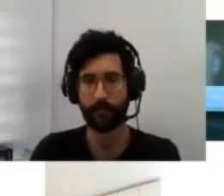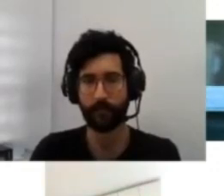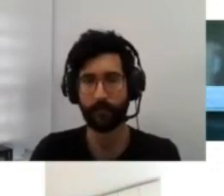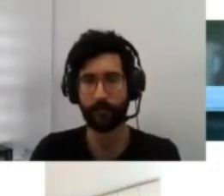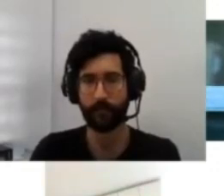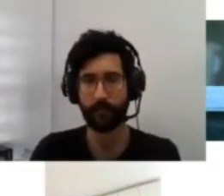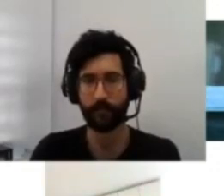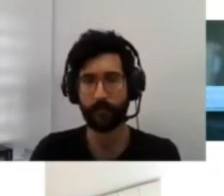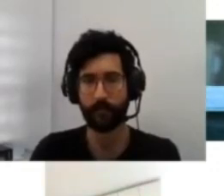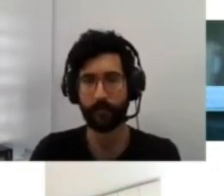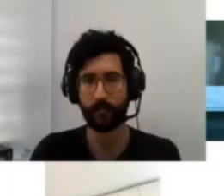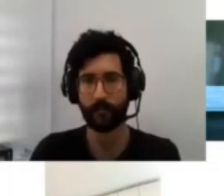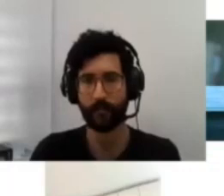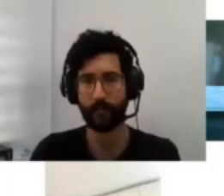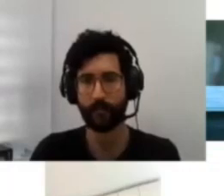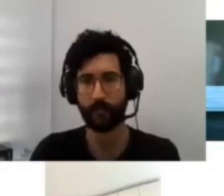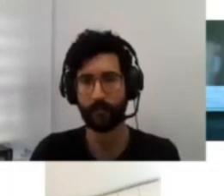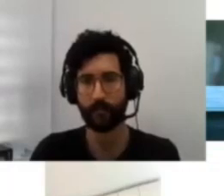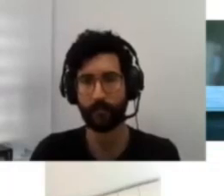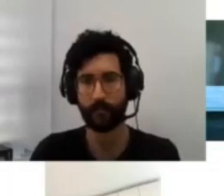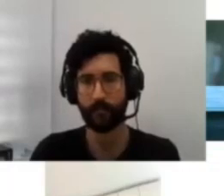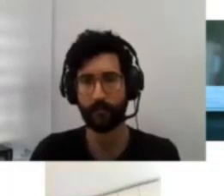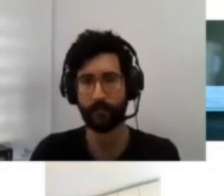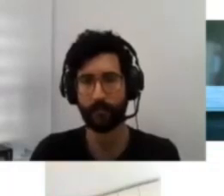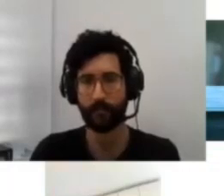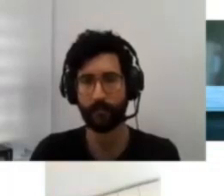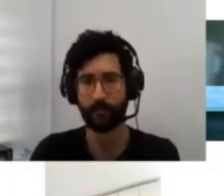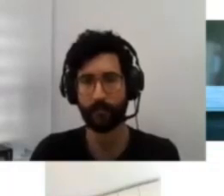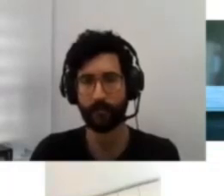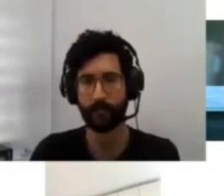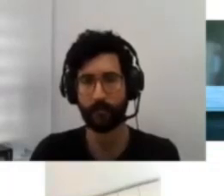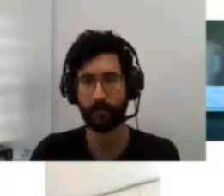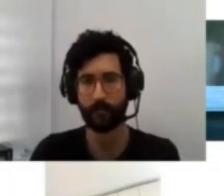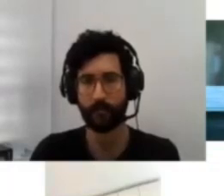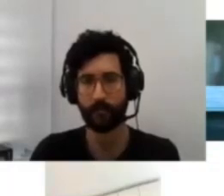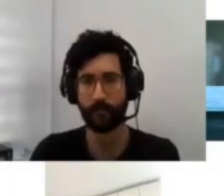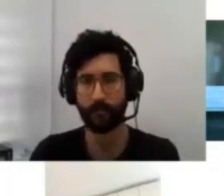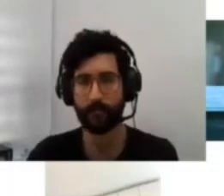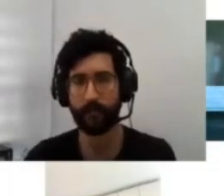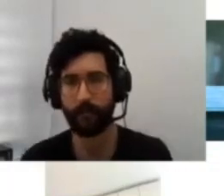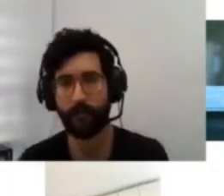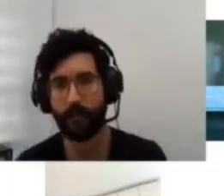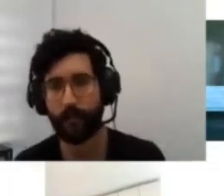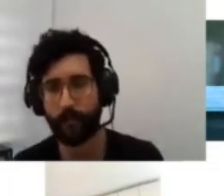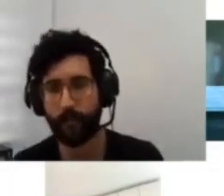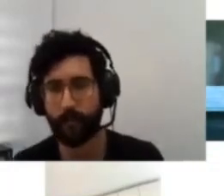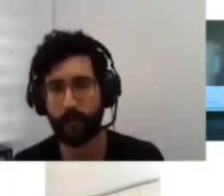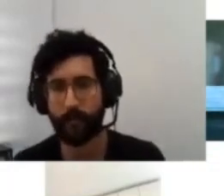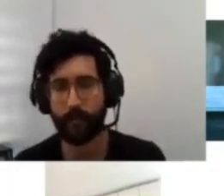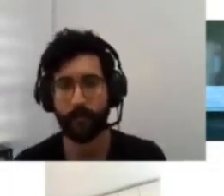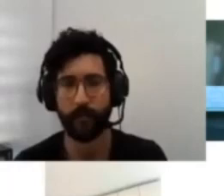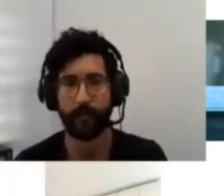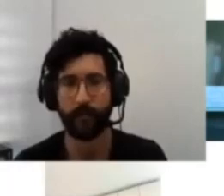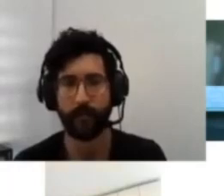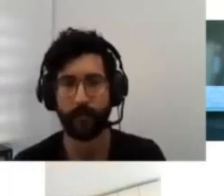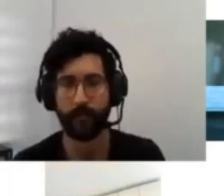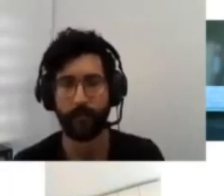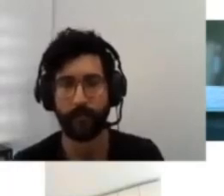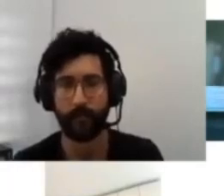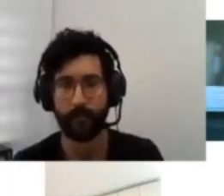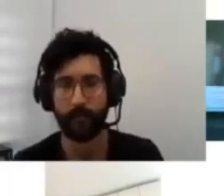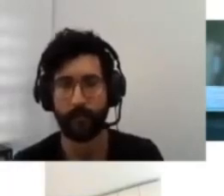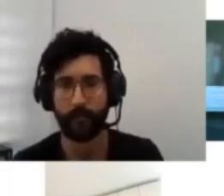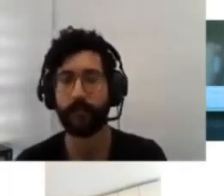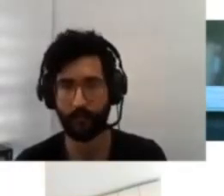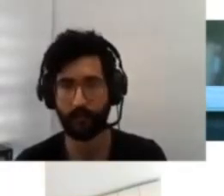essa iniciativa, que é uma iniciativa da Unidade de Tradução do Conhecimento da Universidade da Cidade do Cabo, que é o